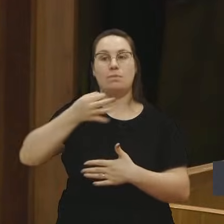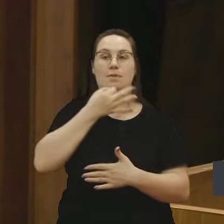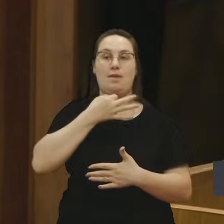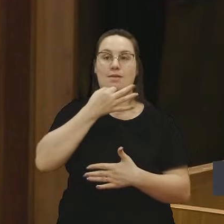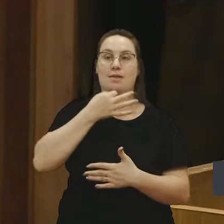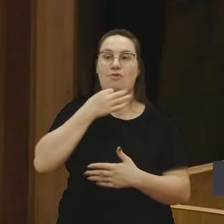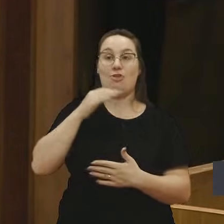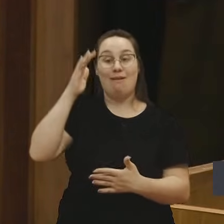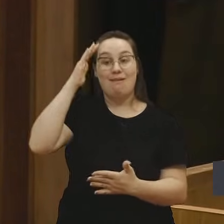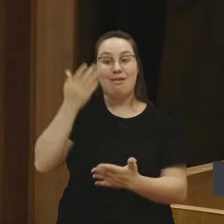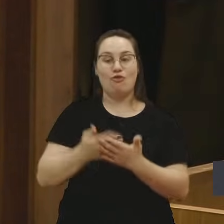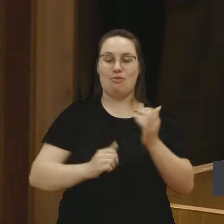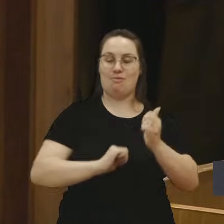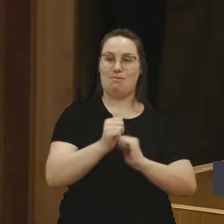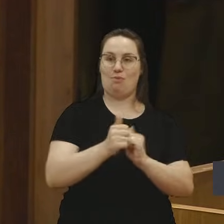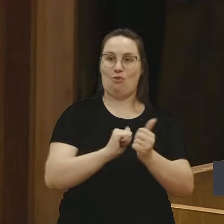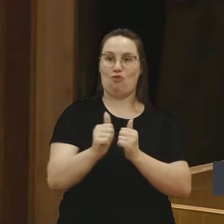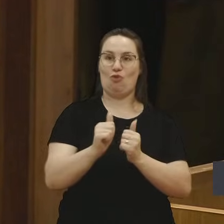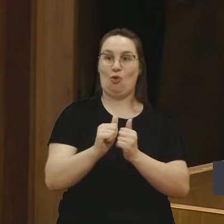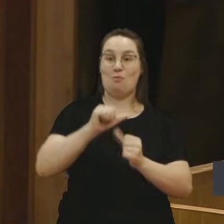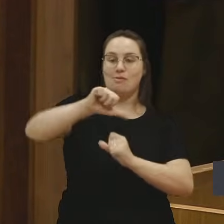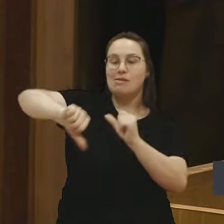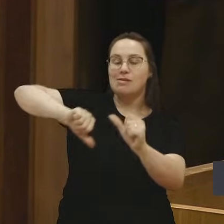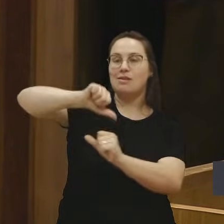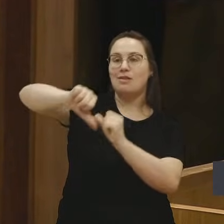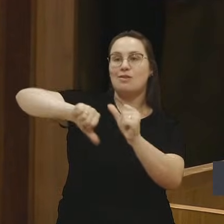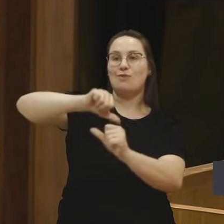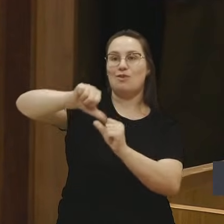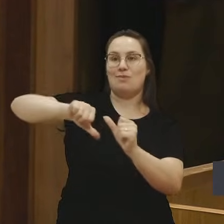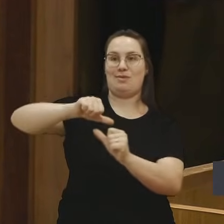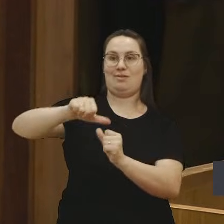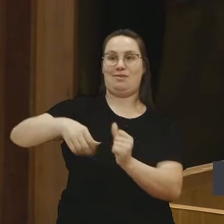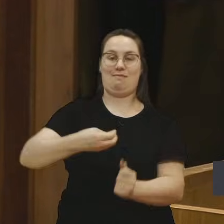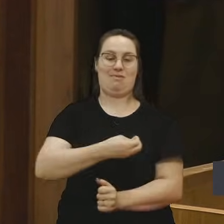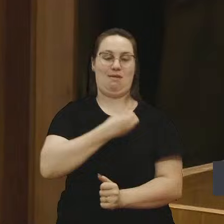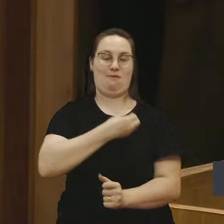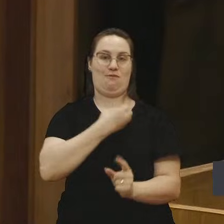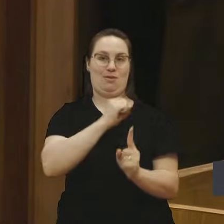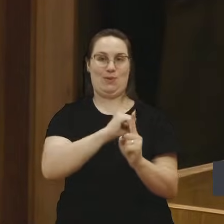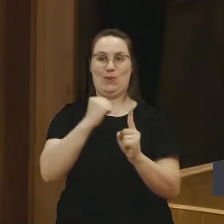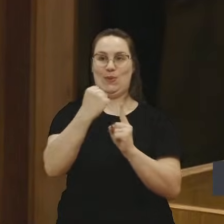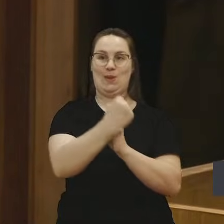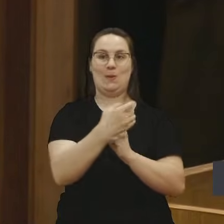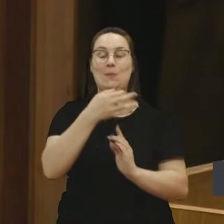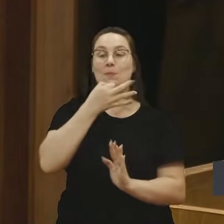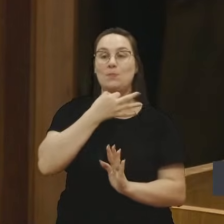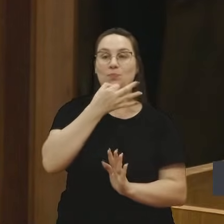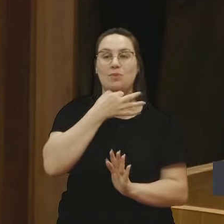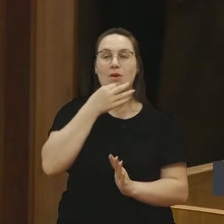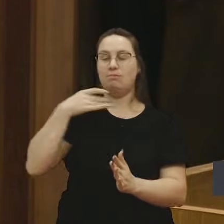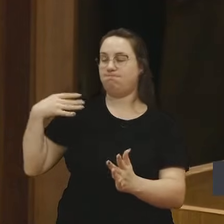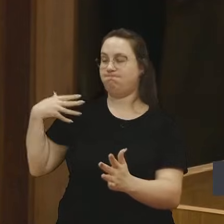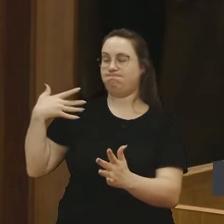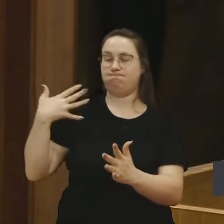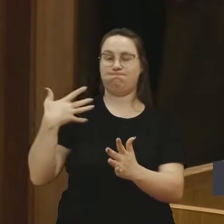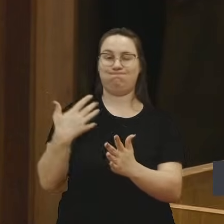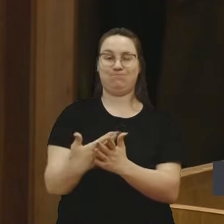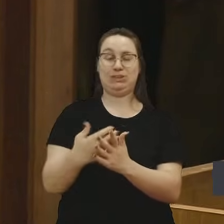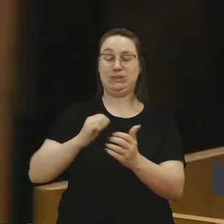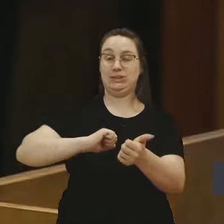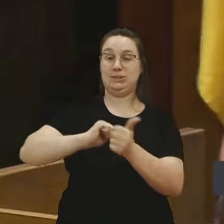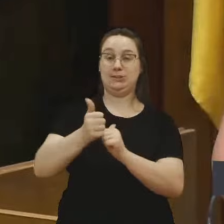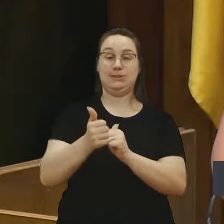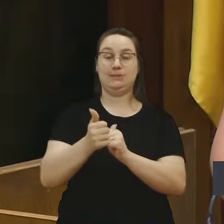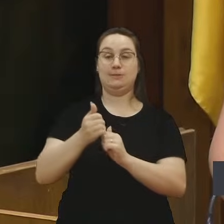acredita no esporte como ferramenta de mudança e de transformação social. Caxias do Sul tem uma trajetória esportiva sólida